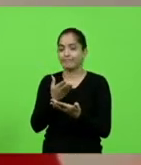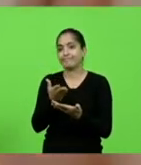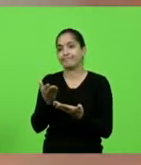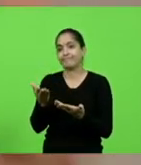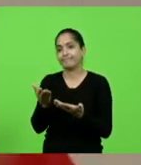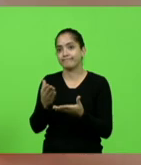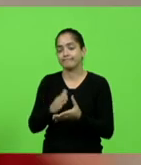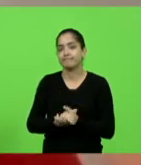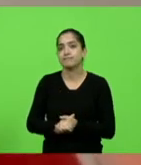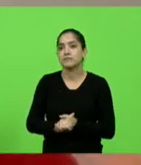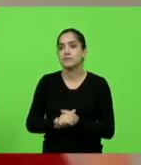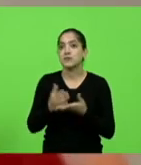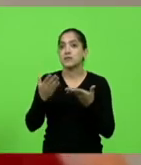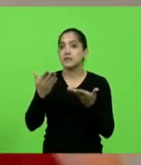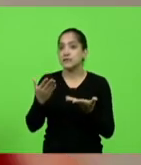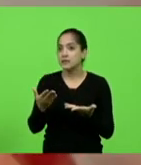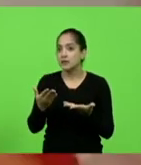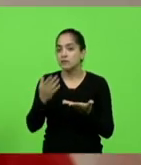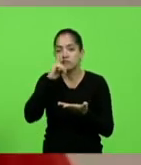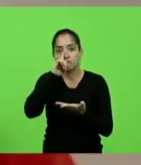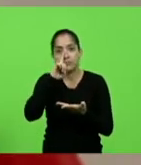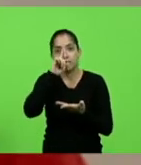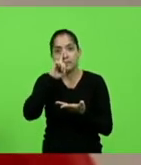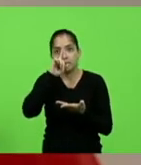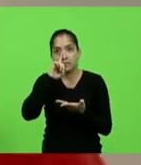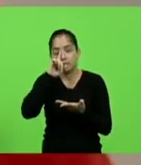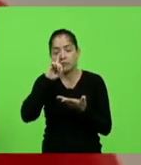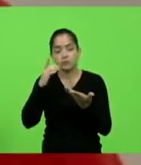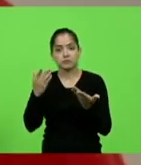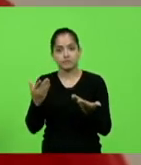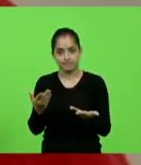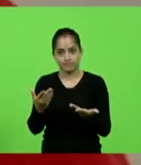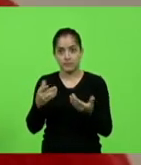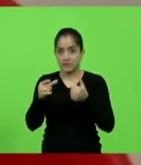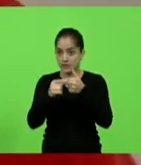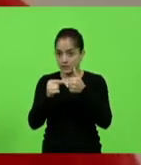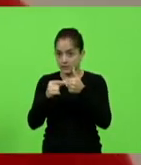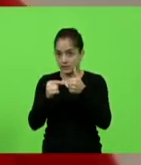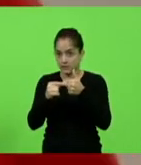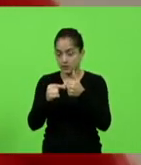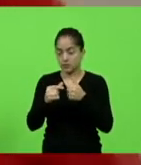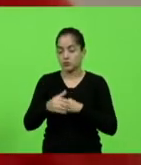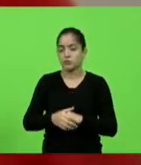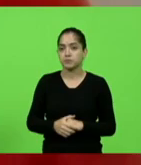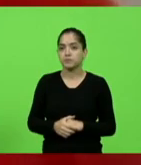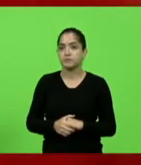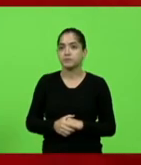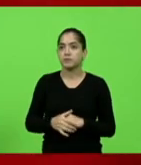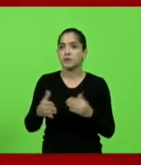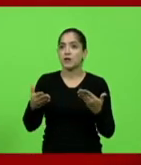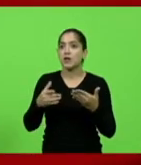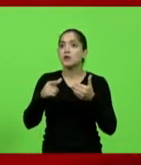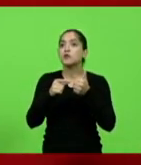Então, é uma aberração, né, o que se coloca nesse artigo 10D. O artigo 10E fere